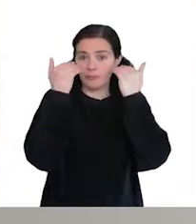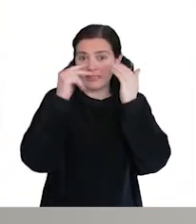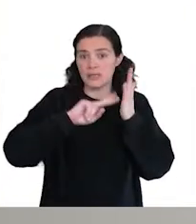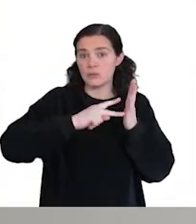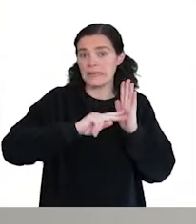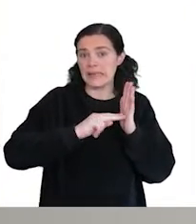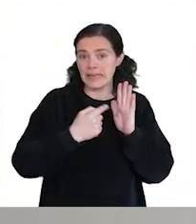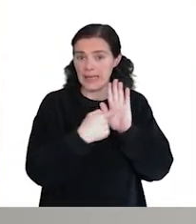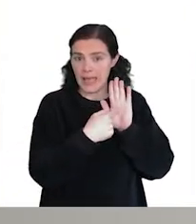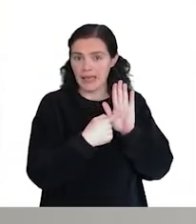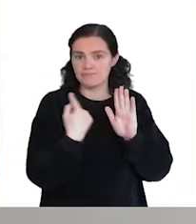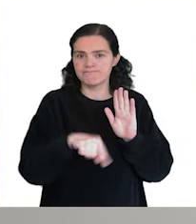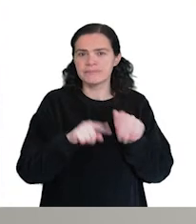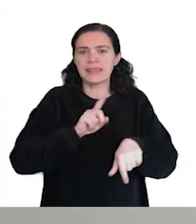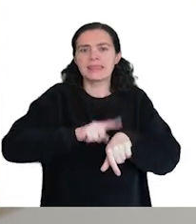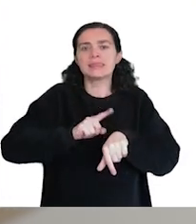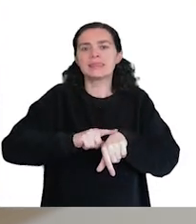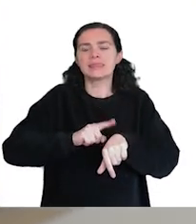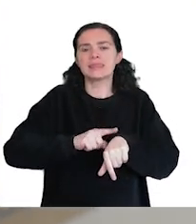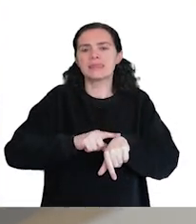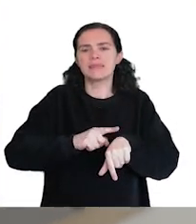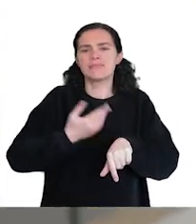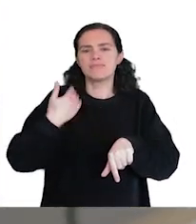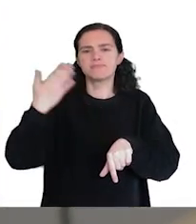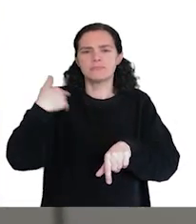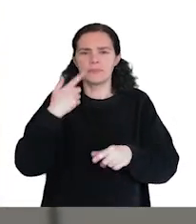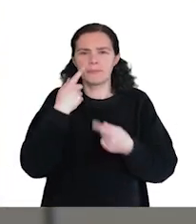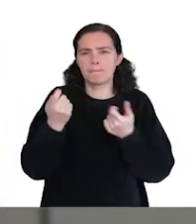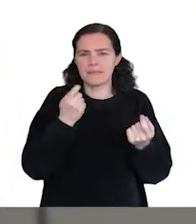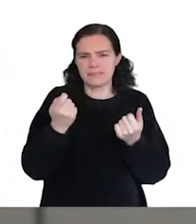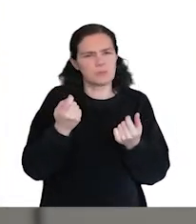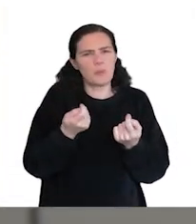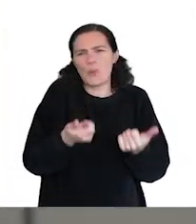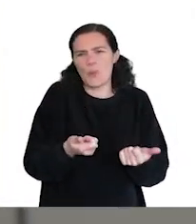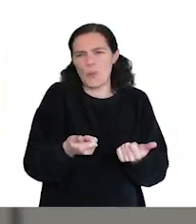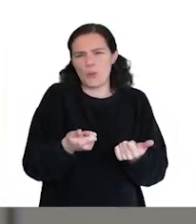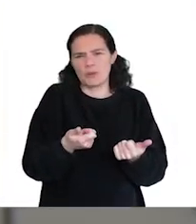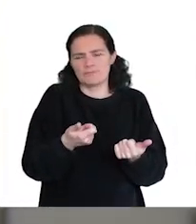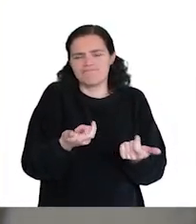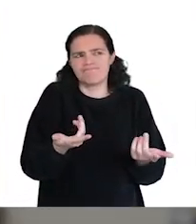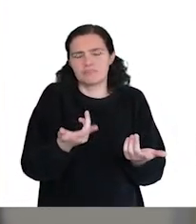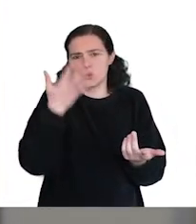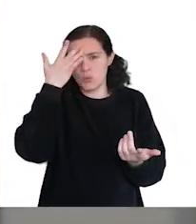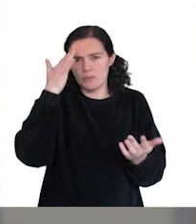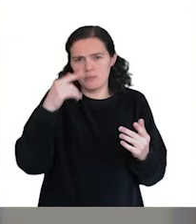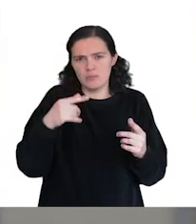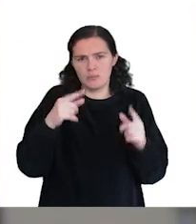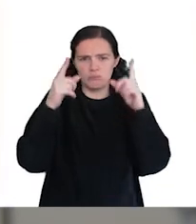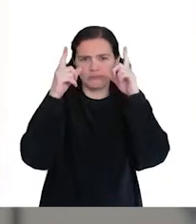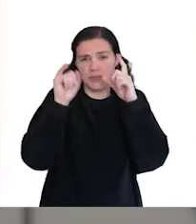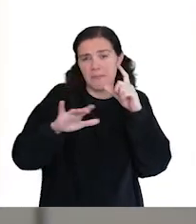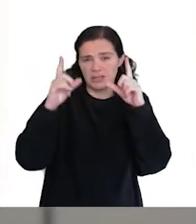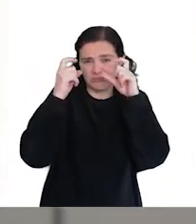a indicação técnica do momento em que, à semelhança de pouquíssimas, isto é, de um número